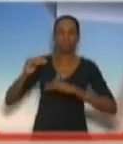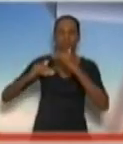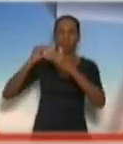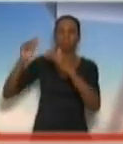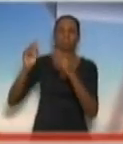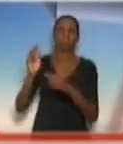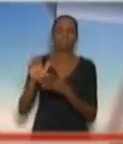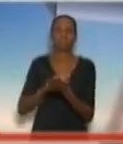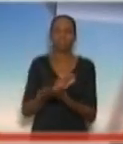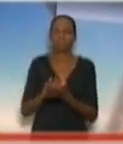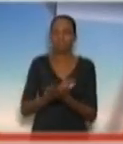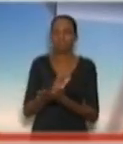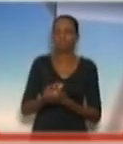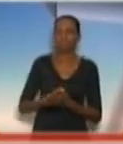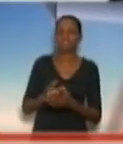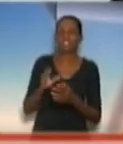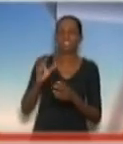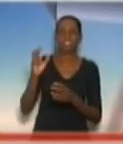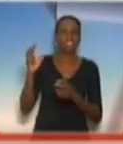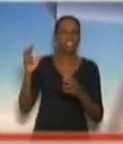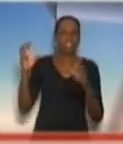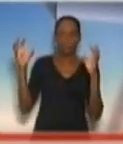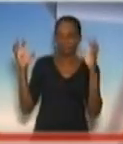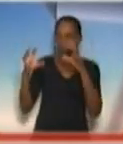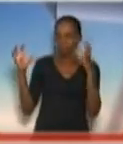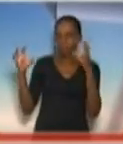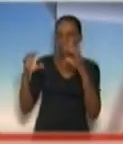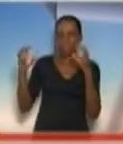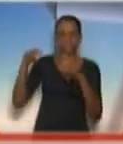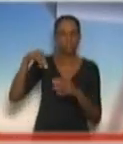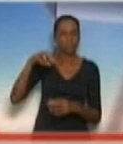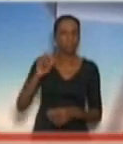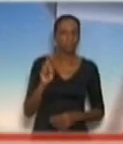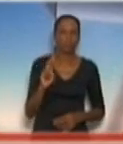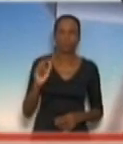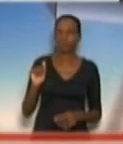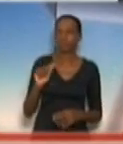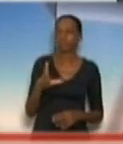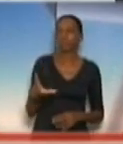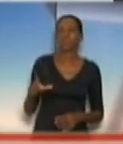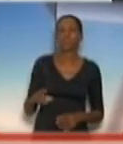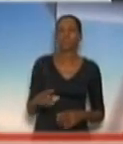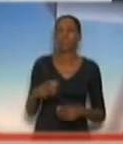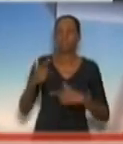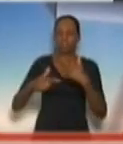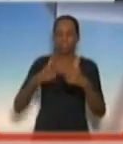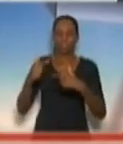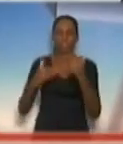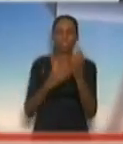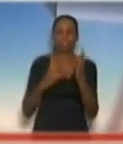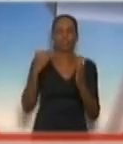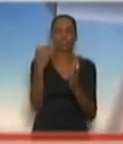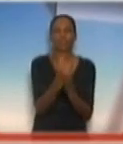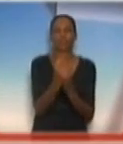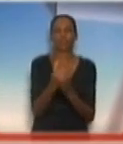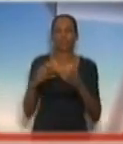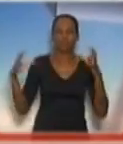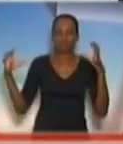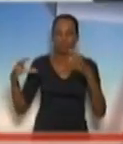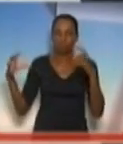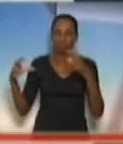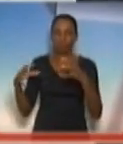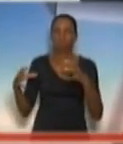do assédio moral, do desvio de função, com sobrecarga de trabalho. Então, senhor presidente, que as